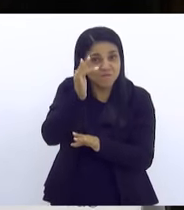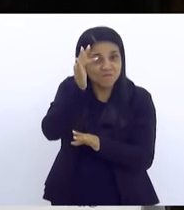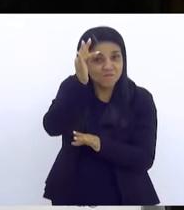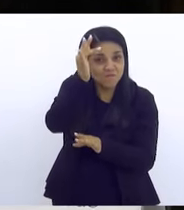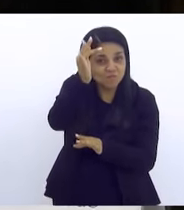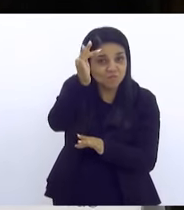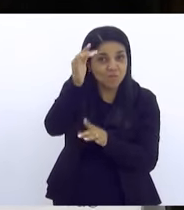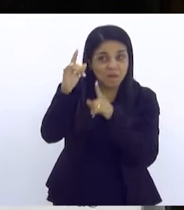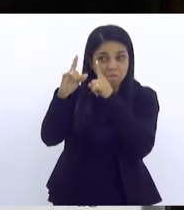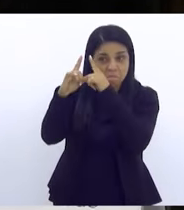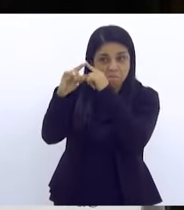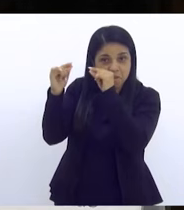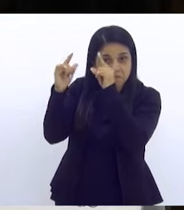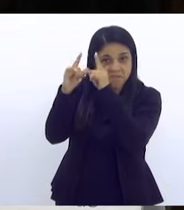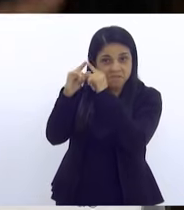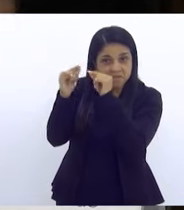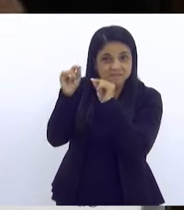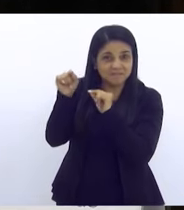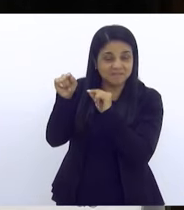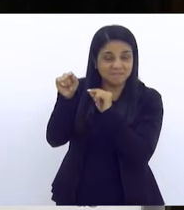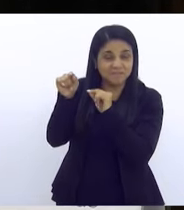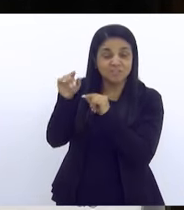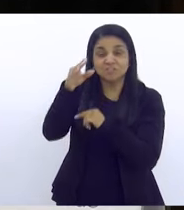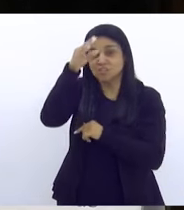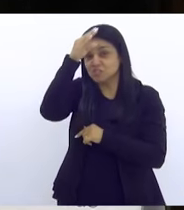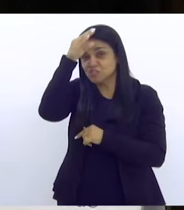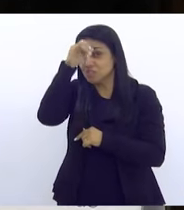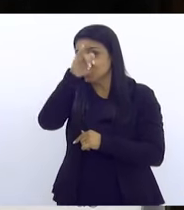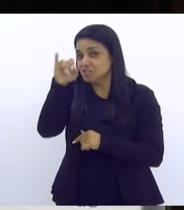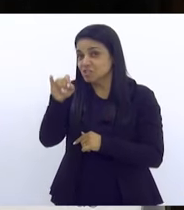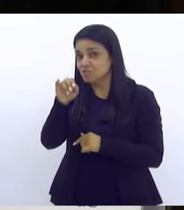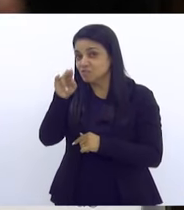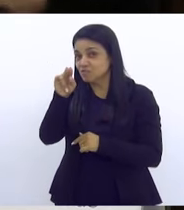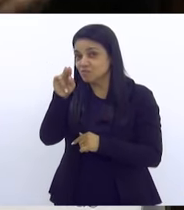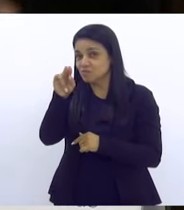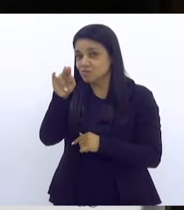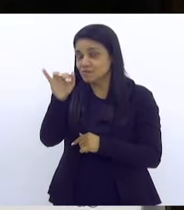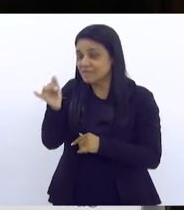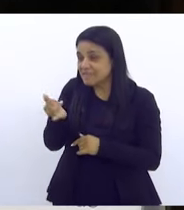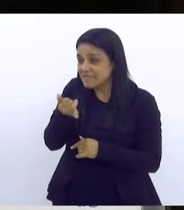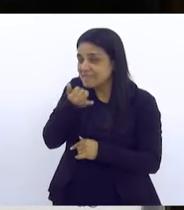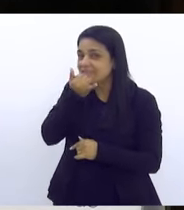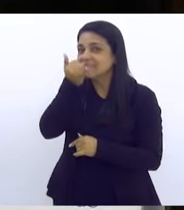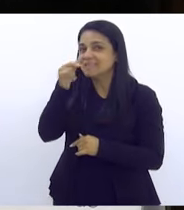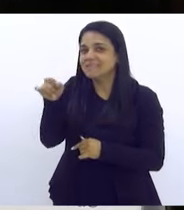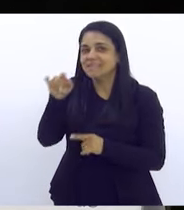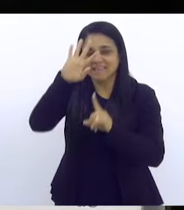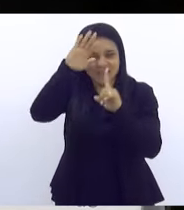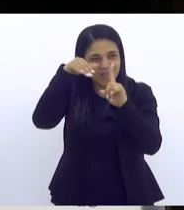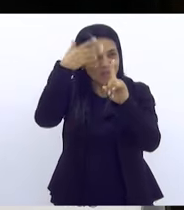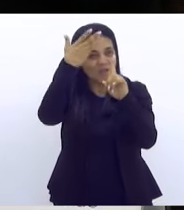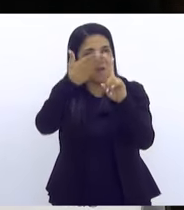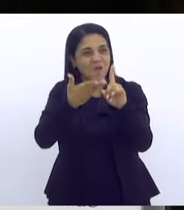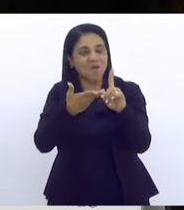esteja em Brasília, e a tia Ju, de repente, fazendo a homenagem